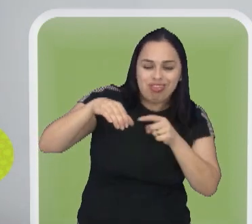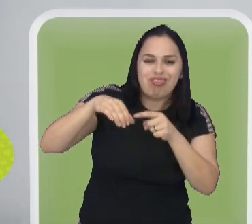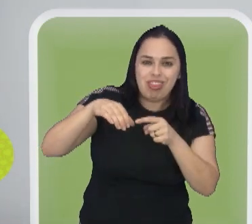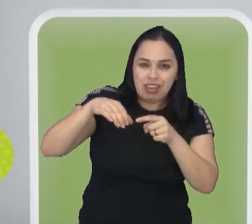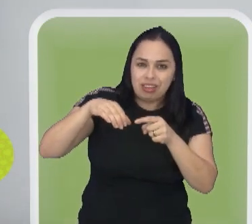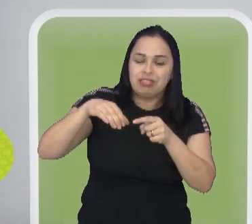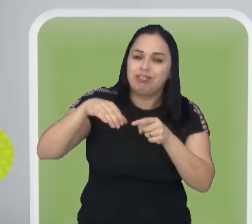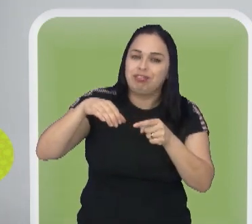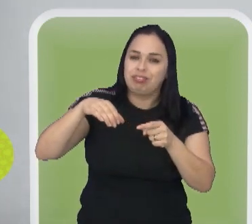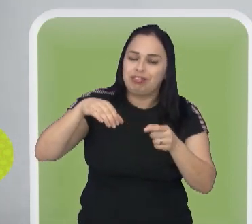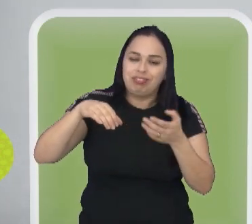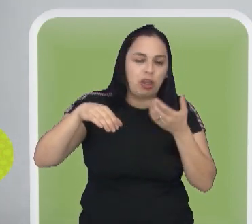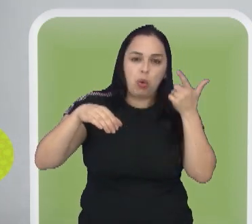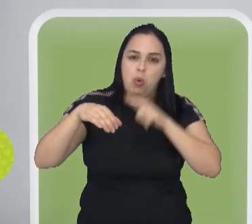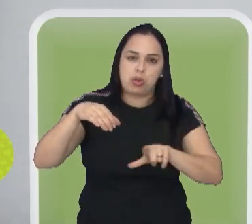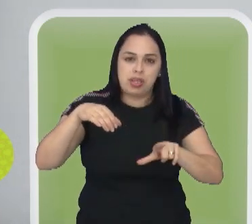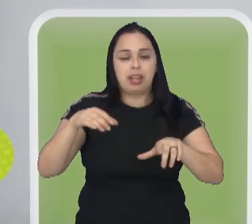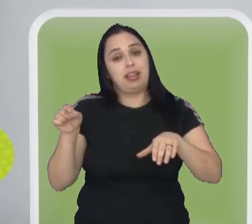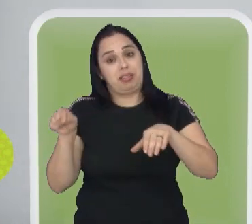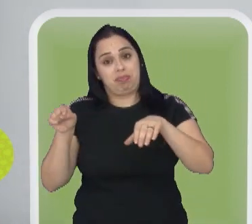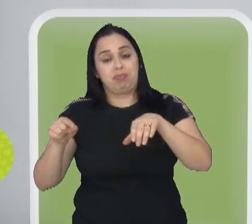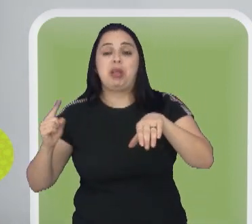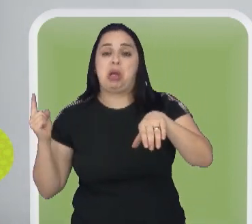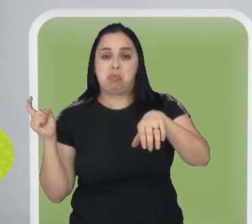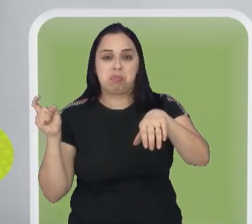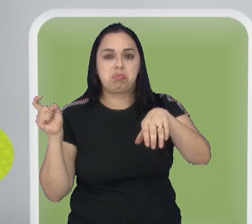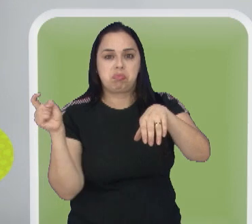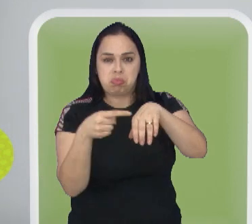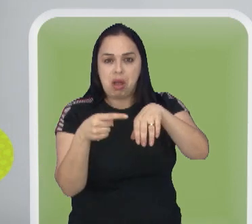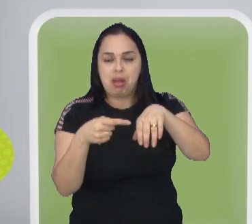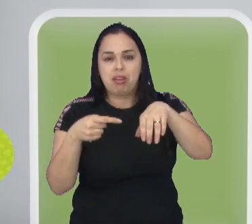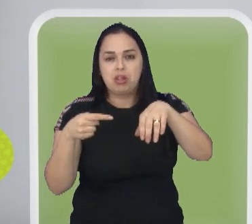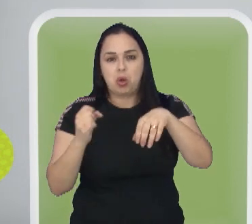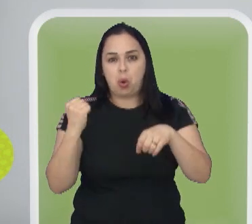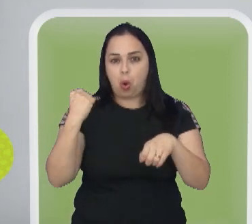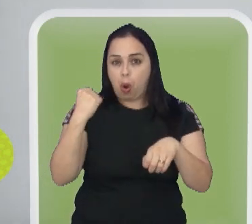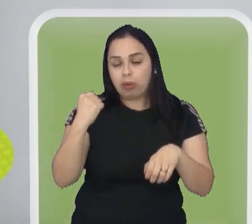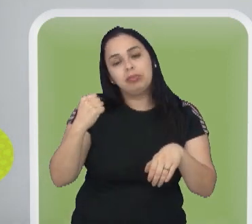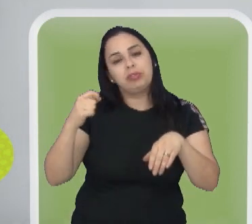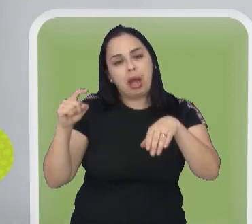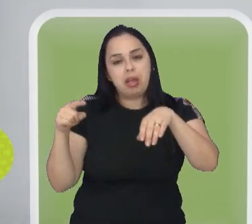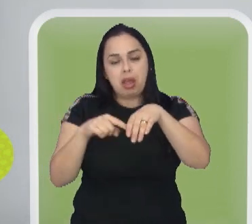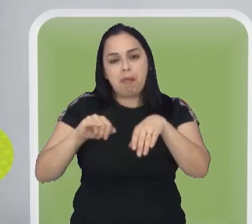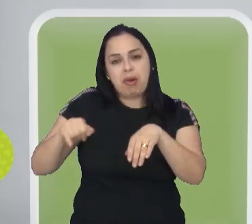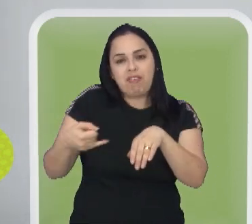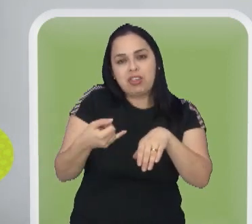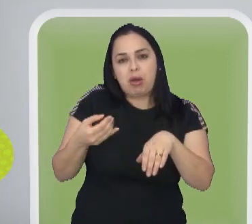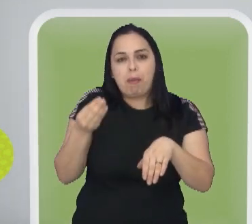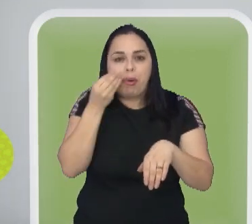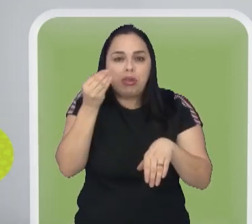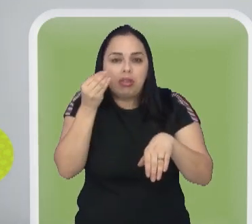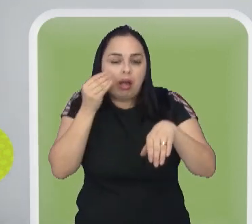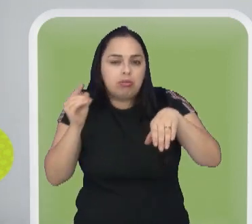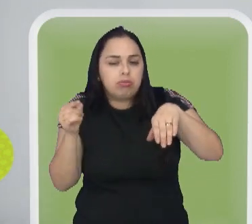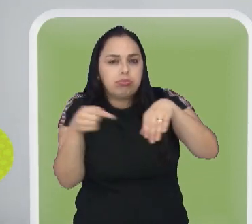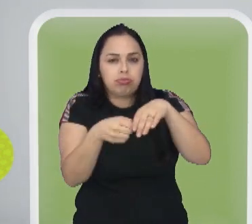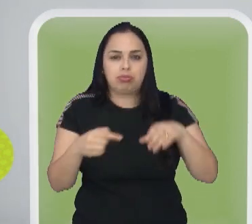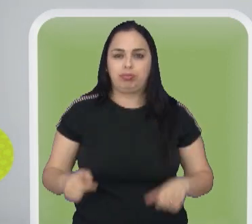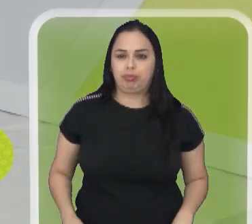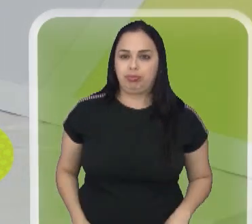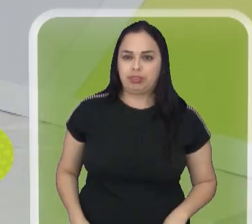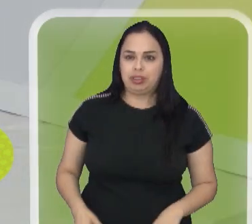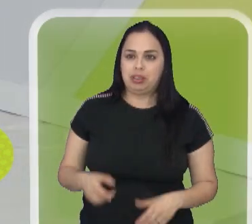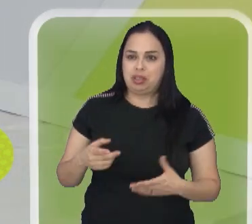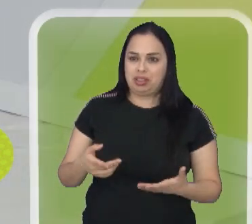né? Quando teve a chance, e o Ayrton aí acabou fazendo, né? Aproveitando a chance, a única chance mais clara de gol que o Sportivo teve.